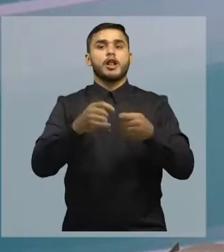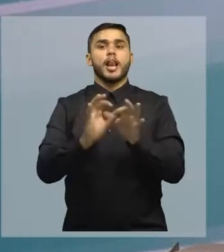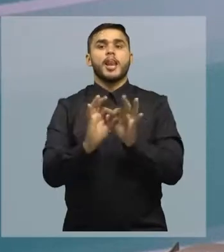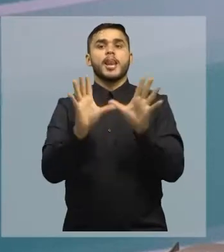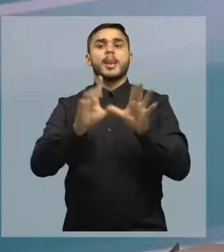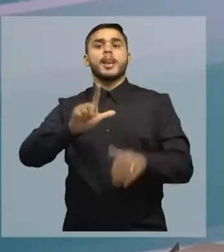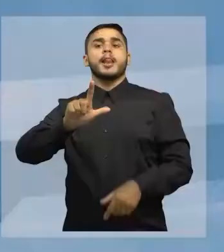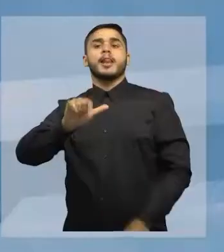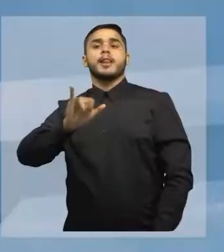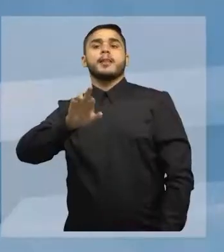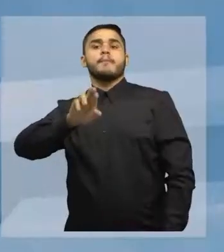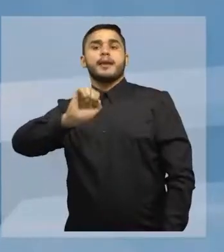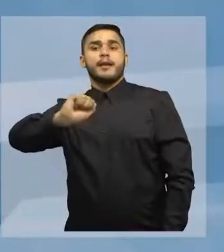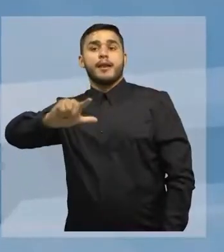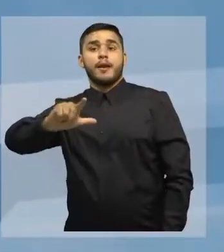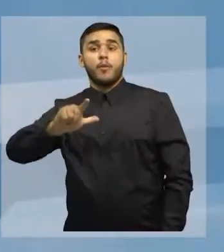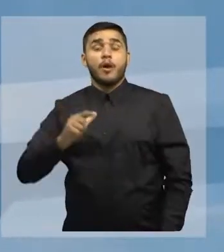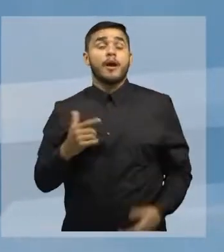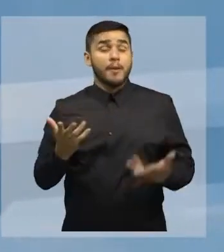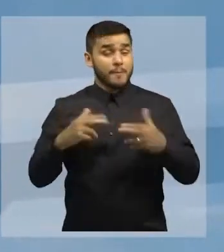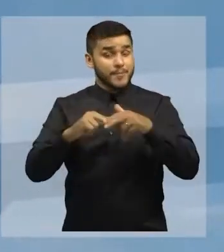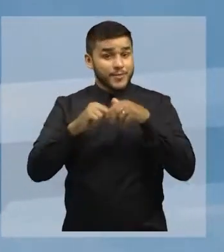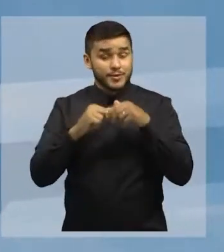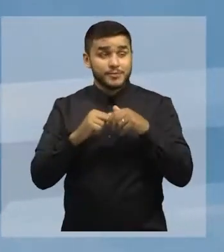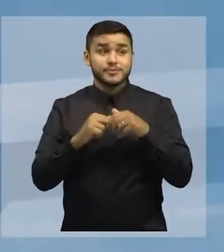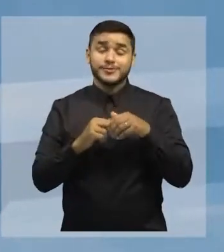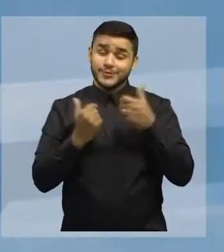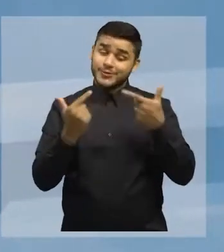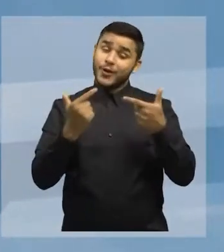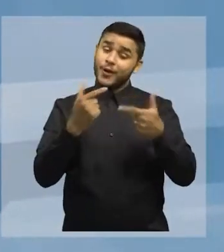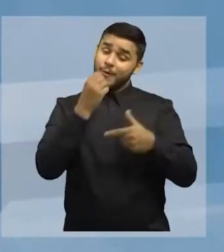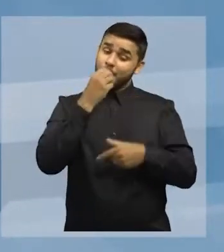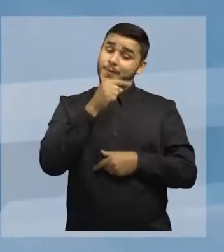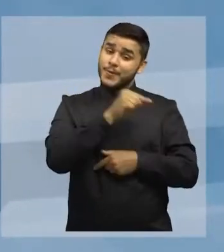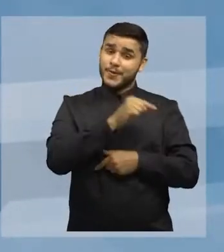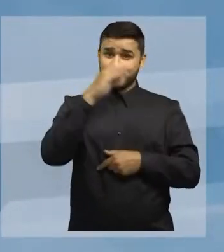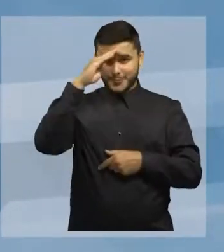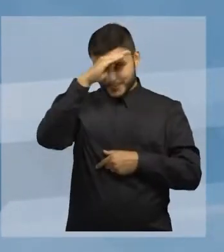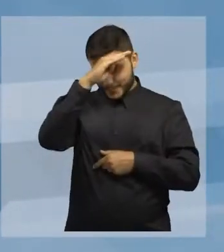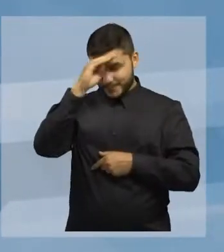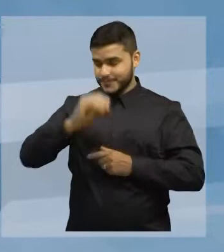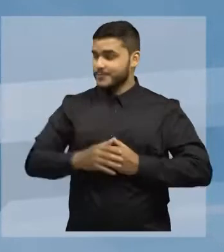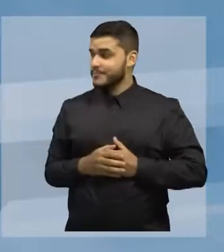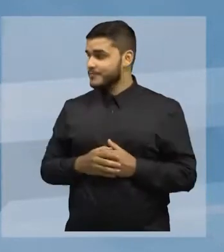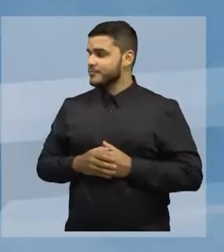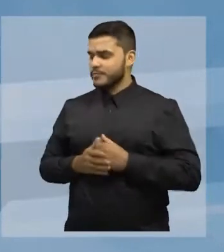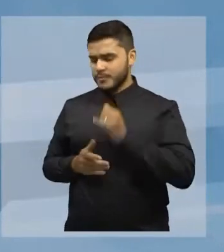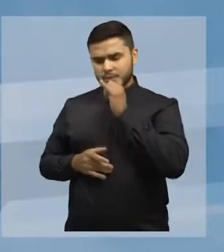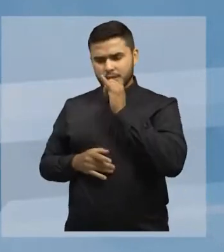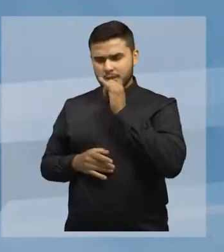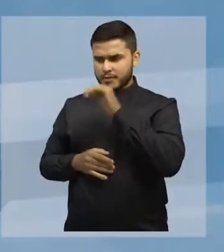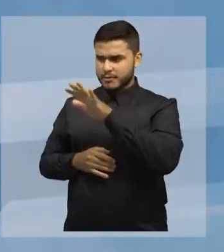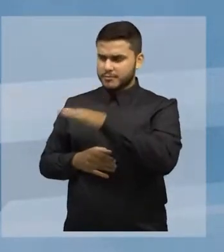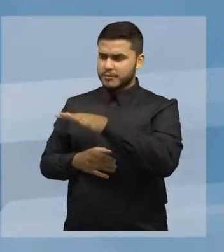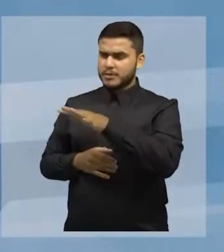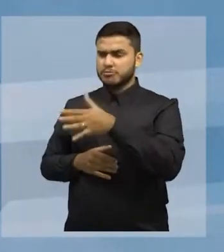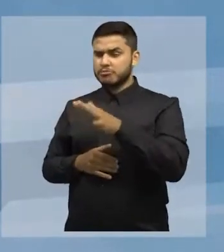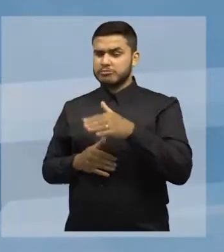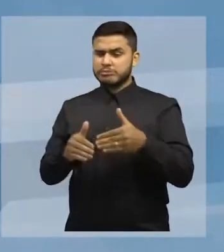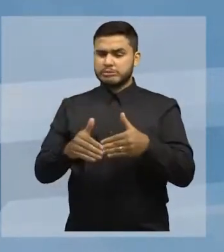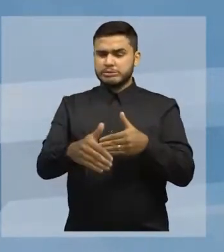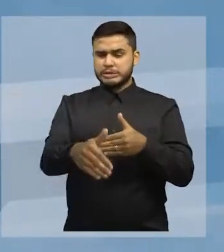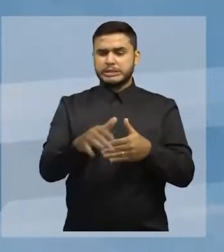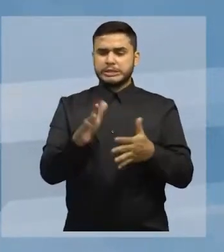duas reformas aí para ser discutida ainda esse ano, especialmente até o primeiro semestre, antes das